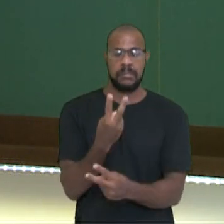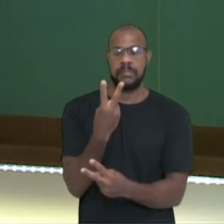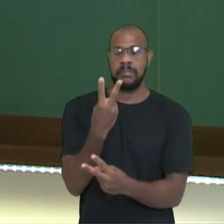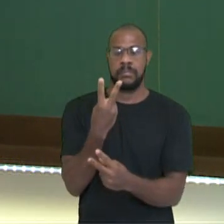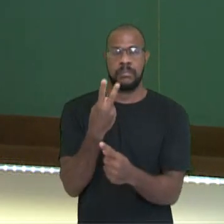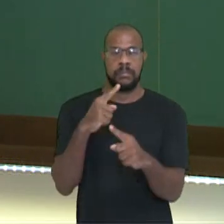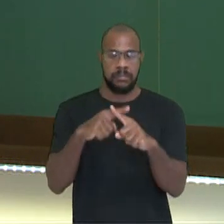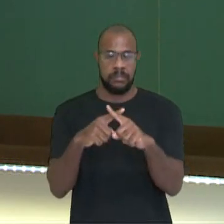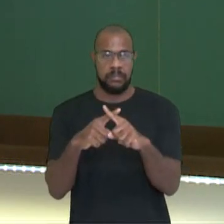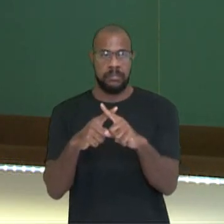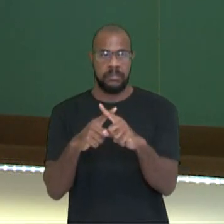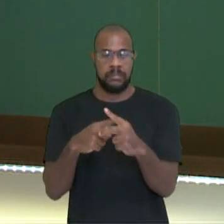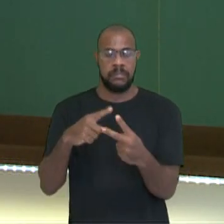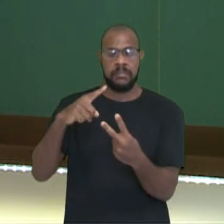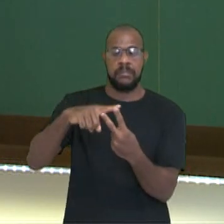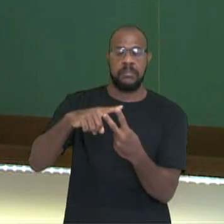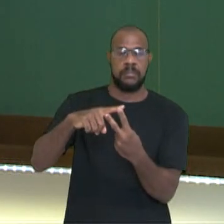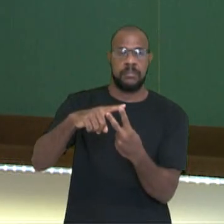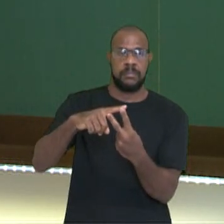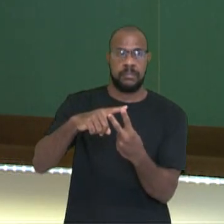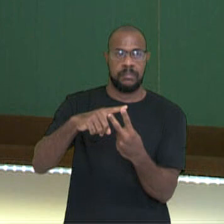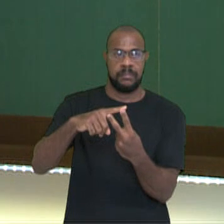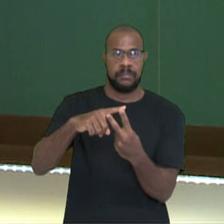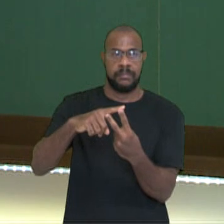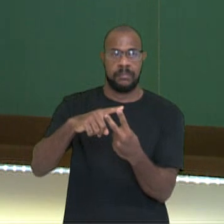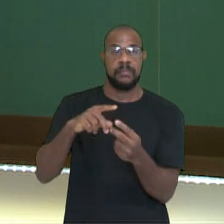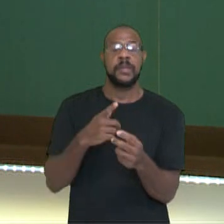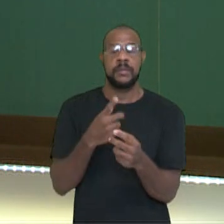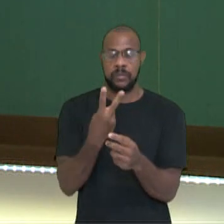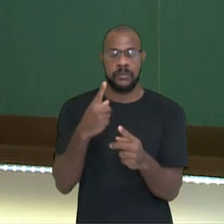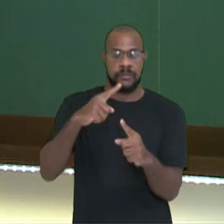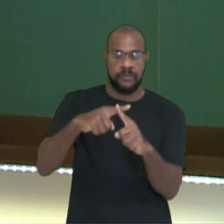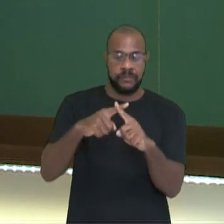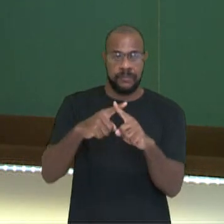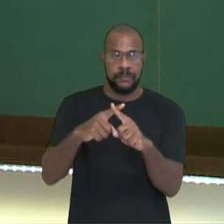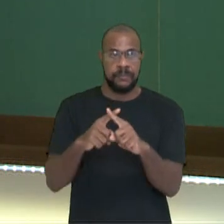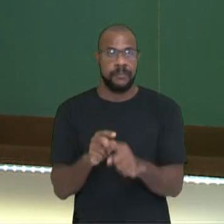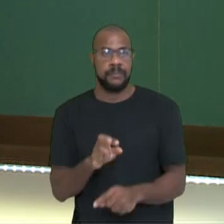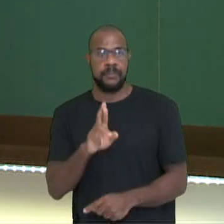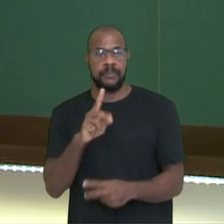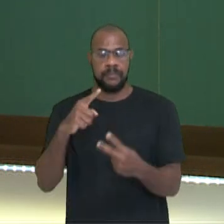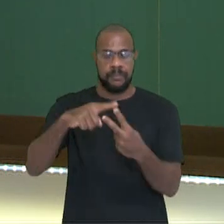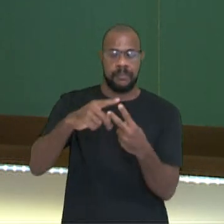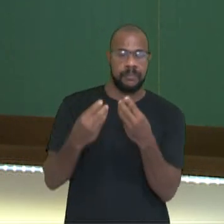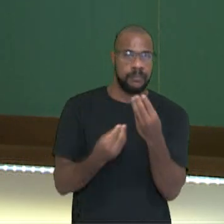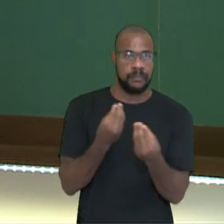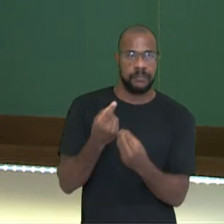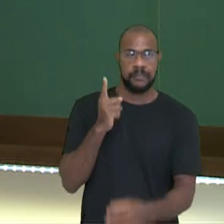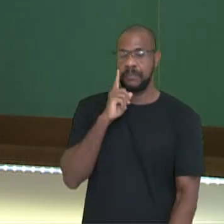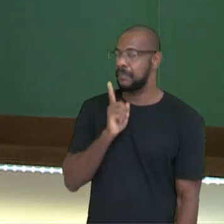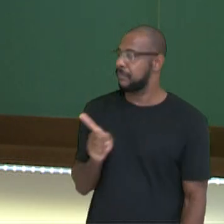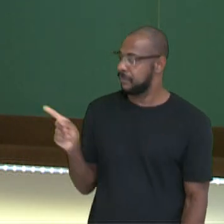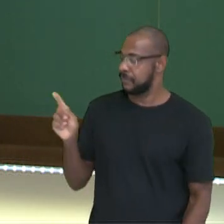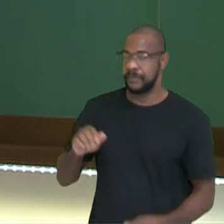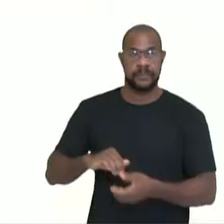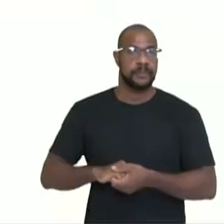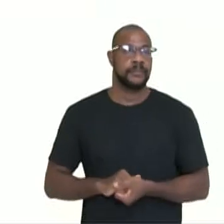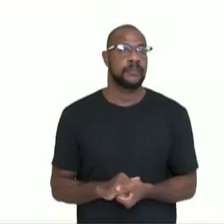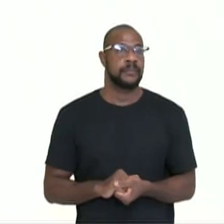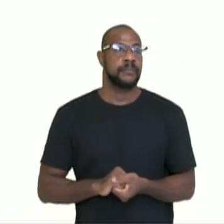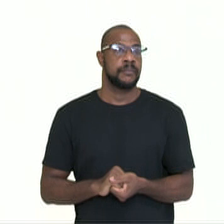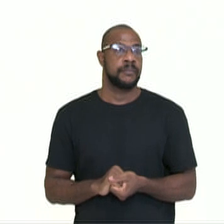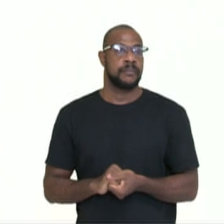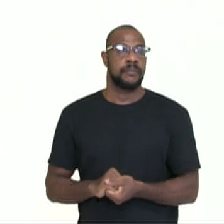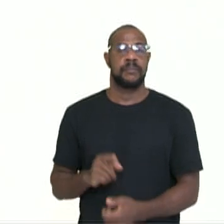π vezes o raio dela. Dela quem? Da circunferência, onde π é 3,14, ok?